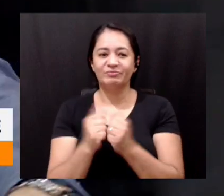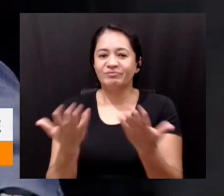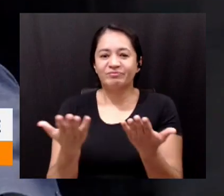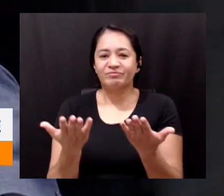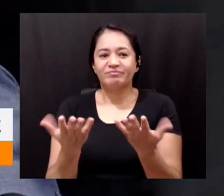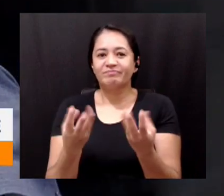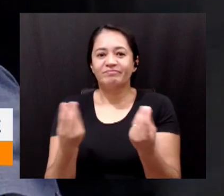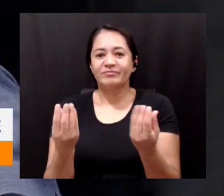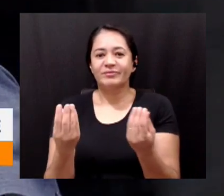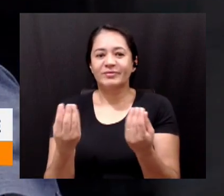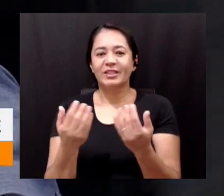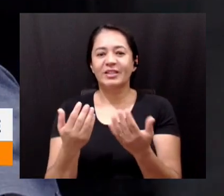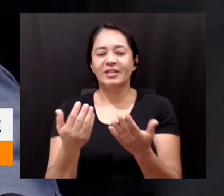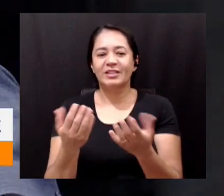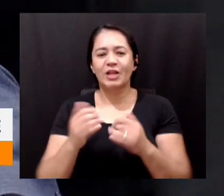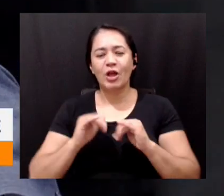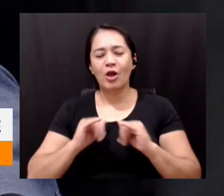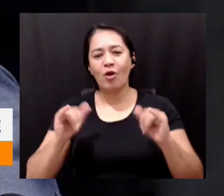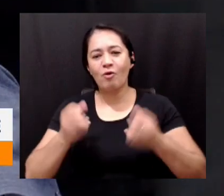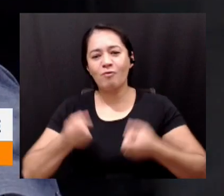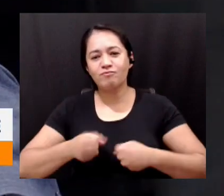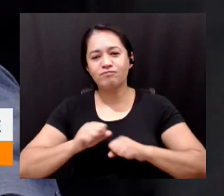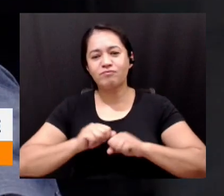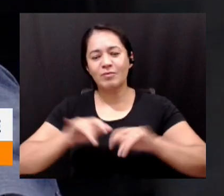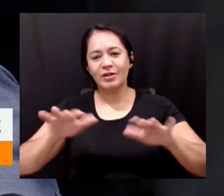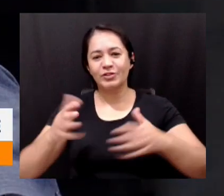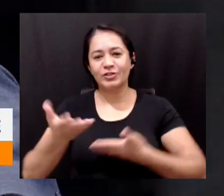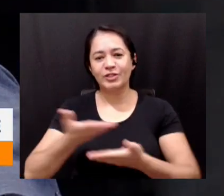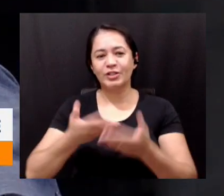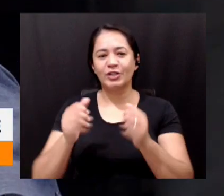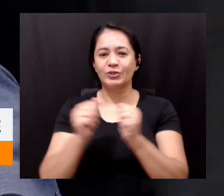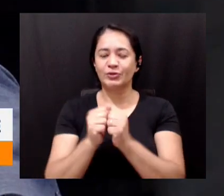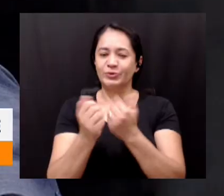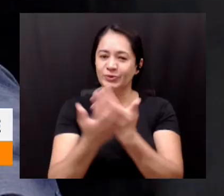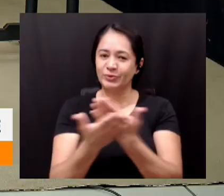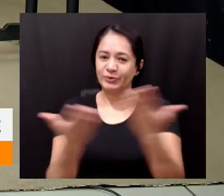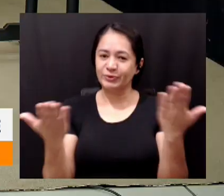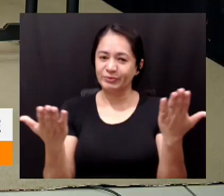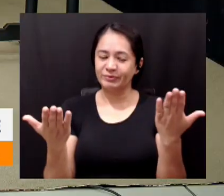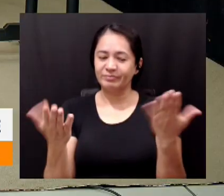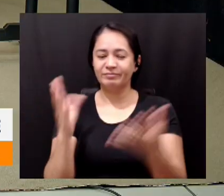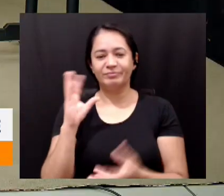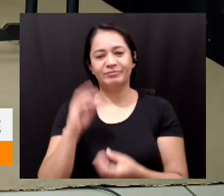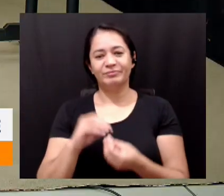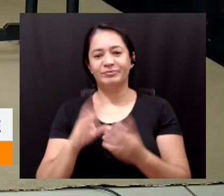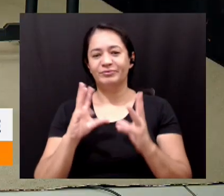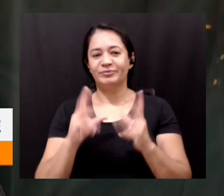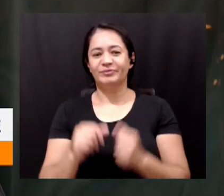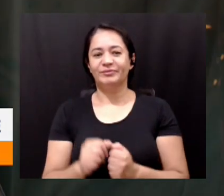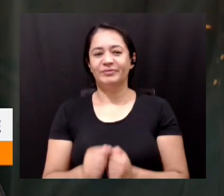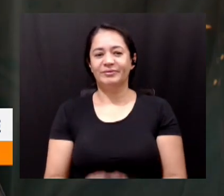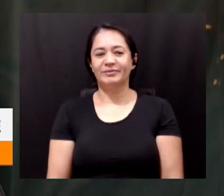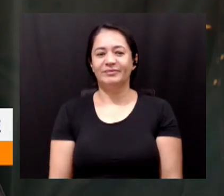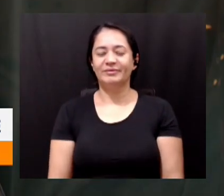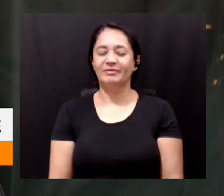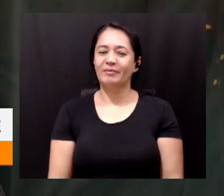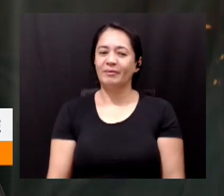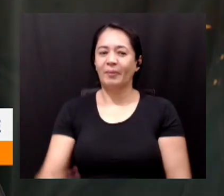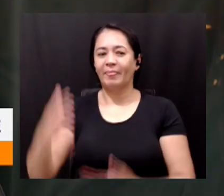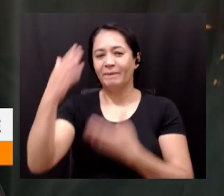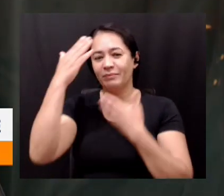dividir, né, algumas questões com todos vocês aqui, com os telespectadores, enfim, com todos. Maravilha, Obrigado, muito bem, doutor